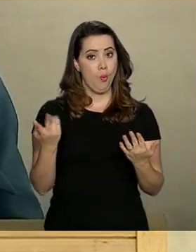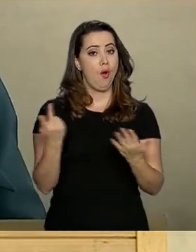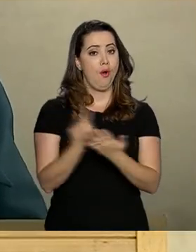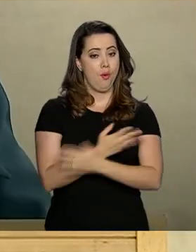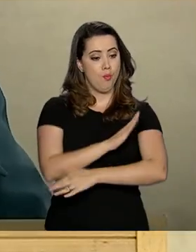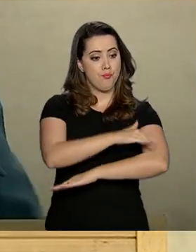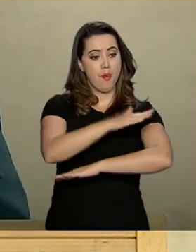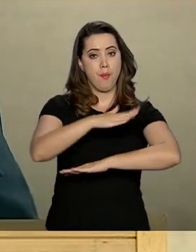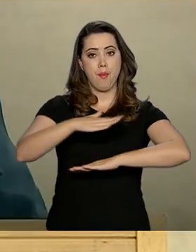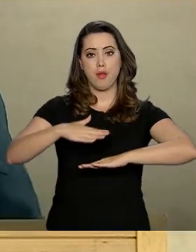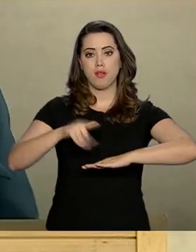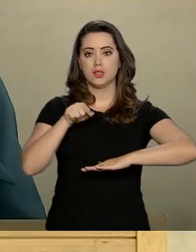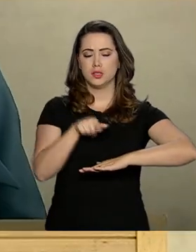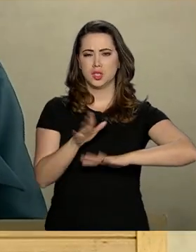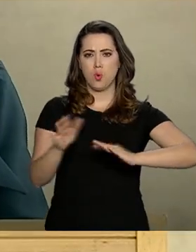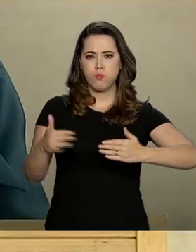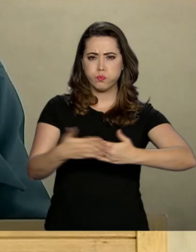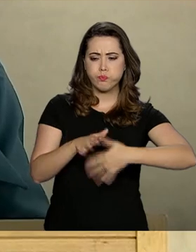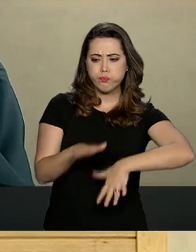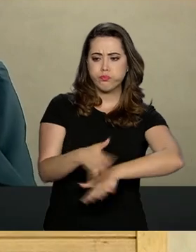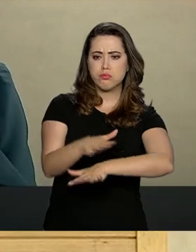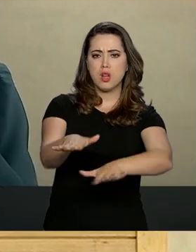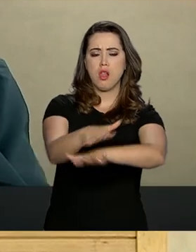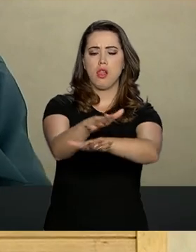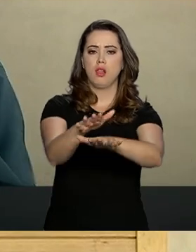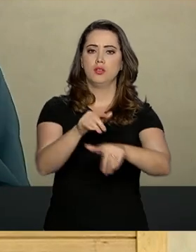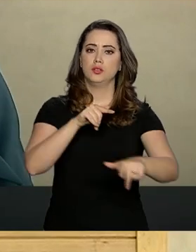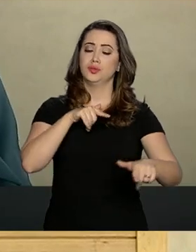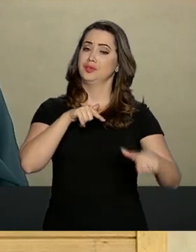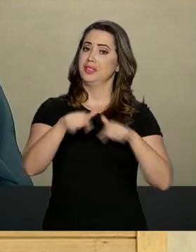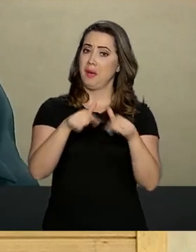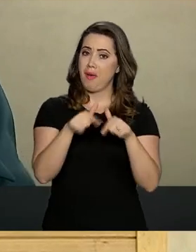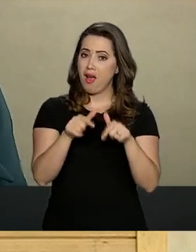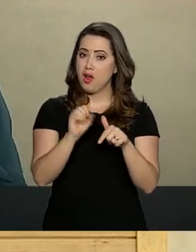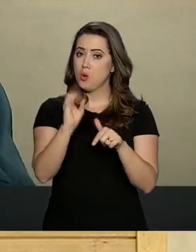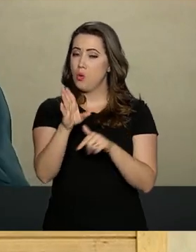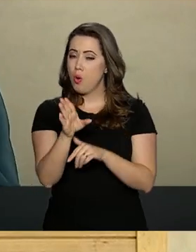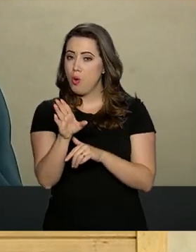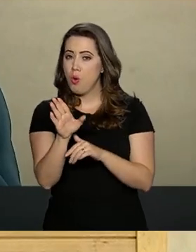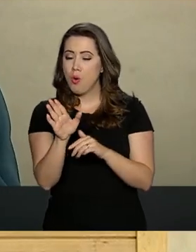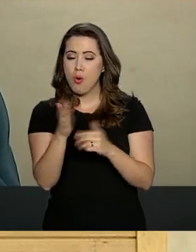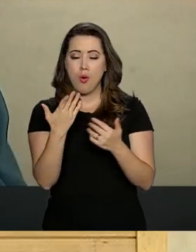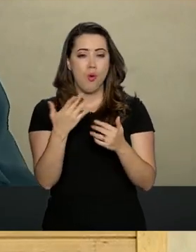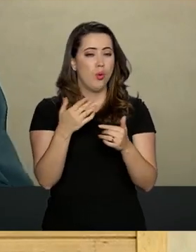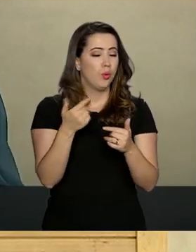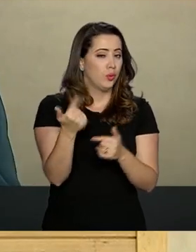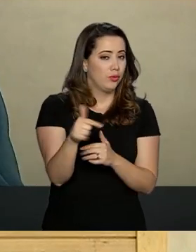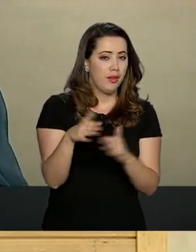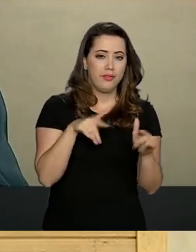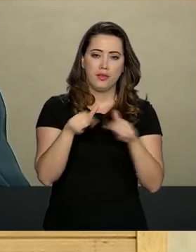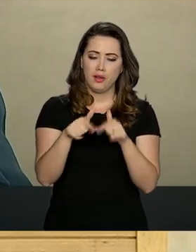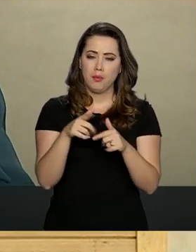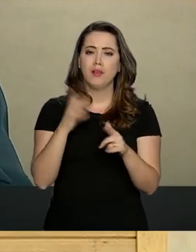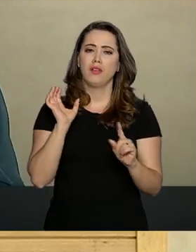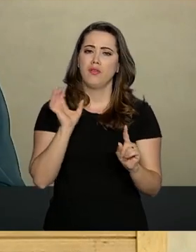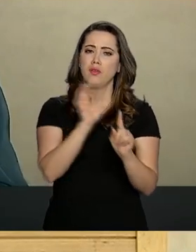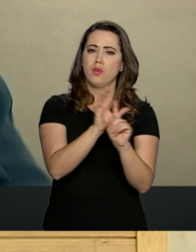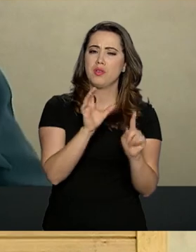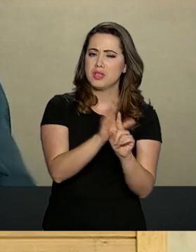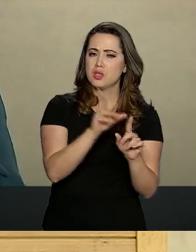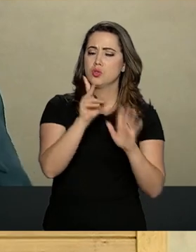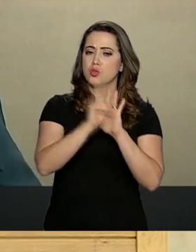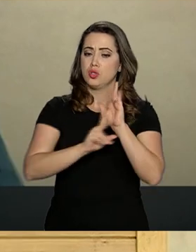Brumadinho, a ação ou omissão de empresas podem ter consequências concretas sobre os direitos